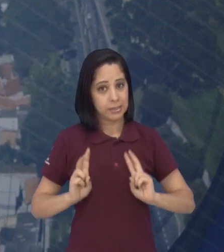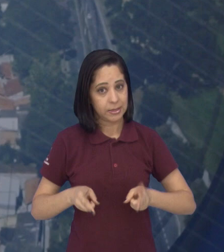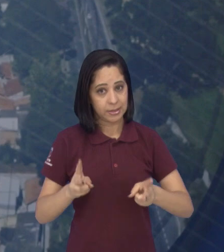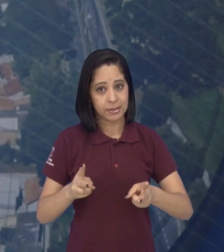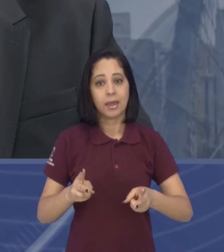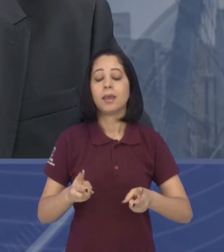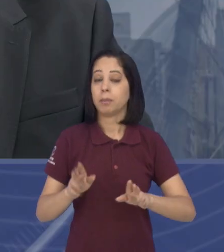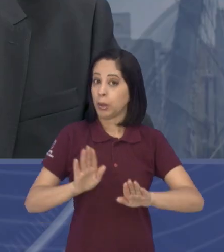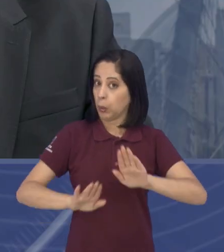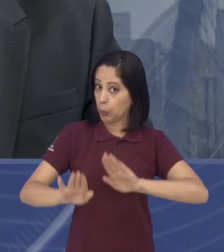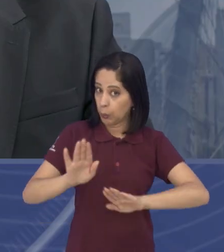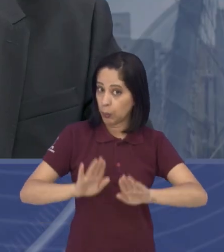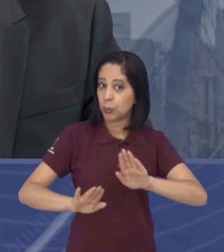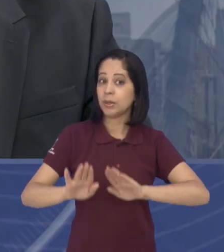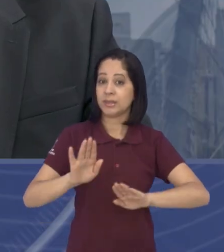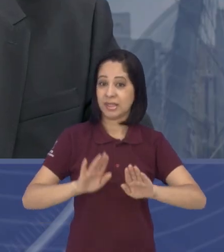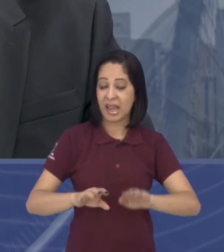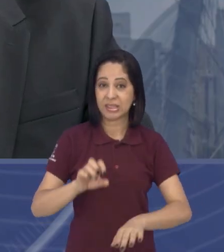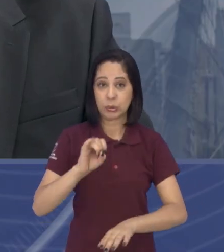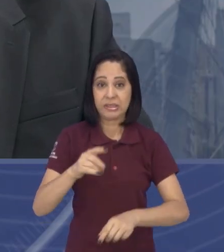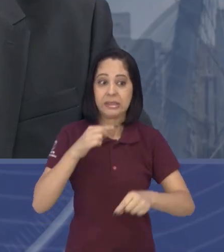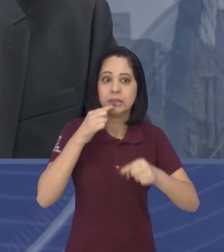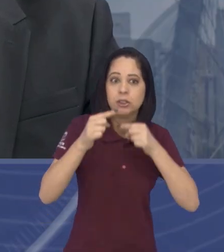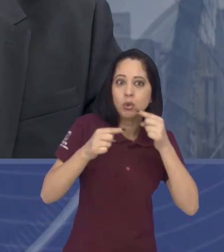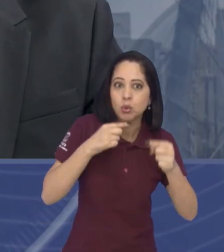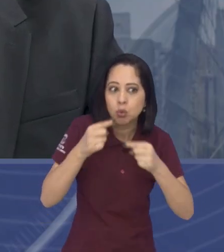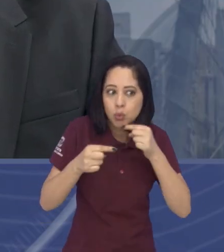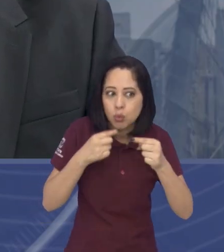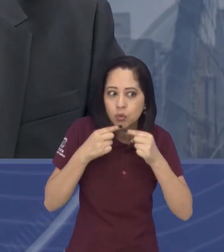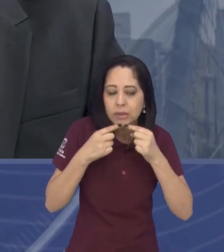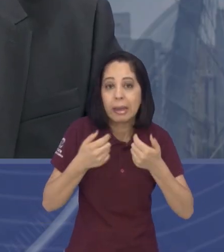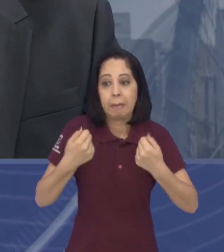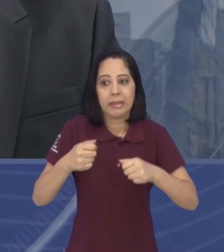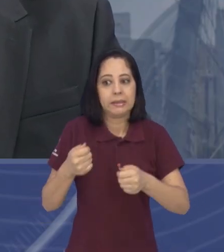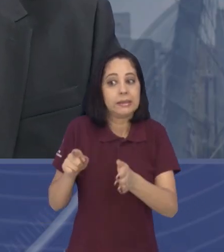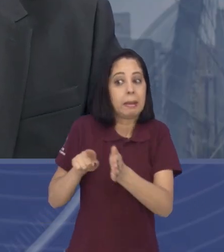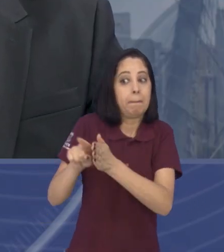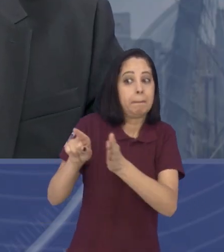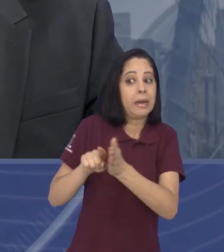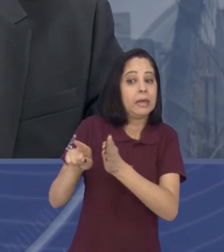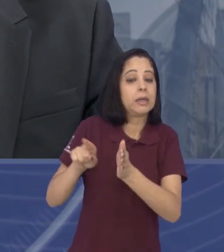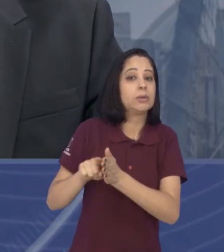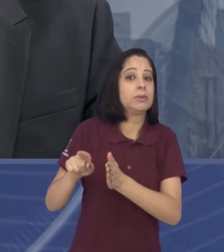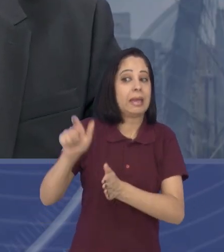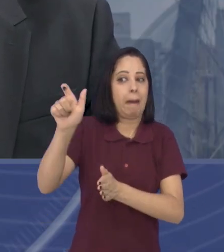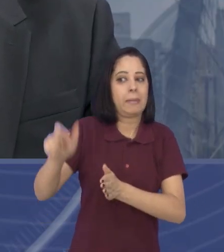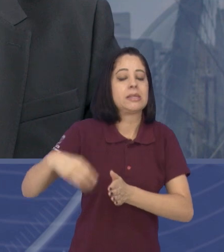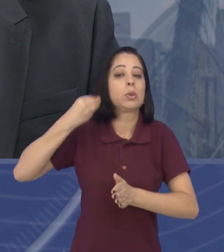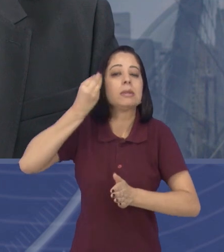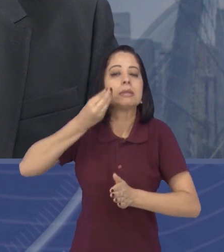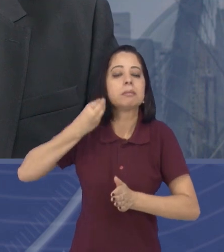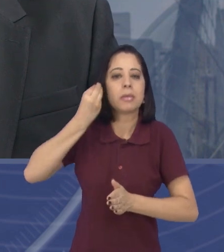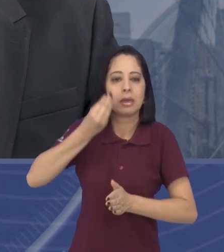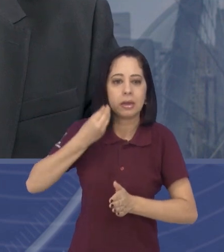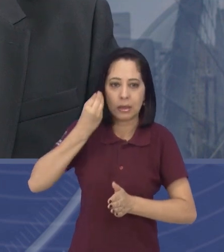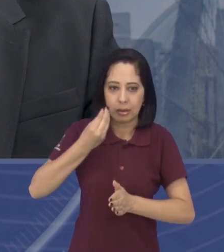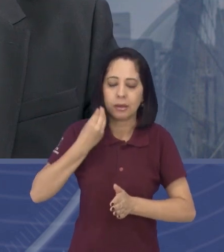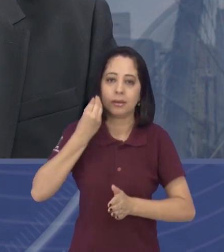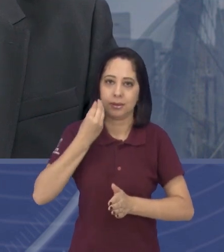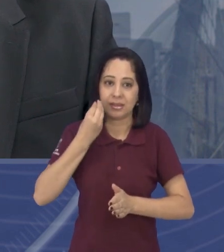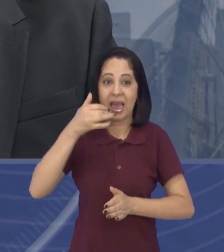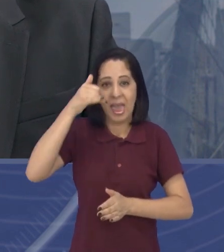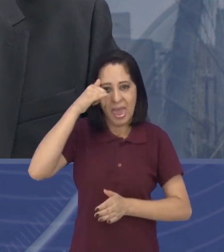Tomar cuidado, se tiver alguma dúvida, pedir para algum conhecido, para que a gente dificulte cada vez